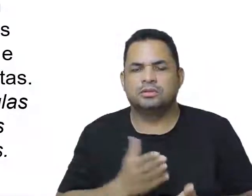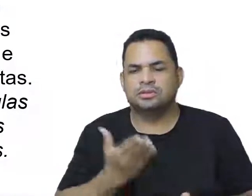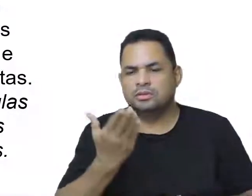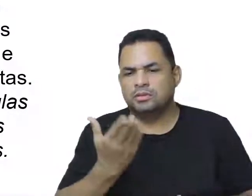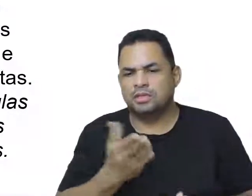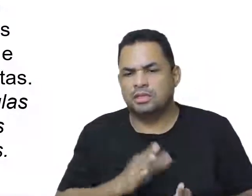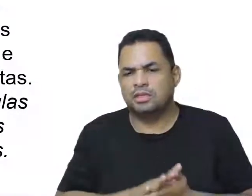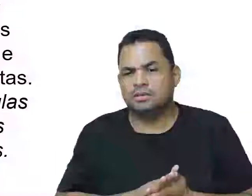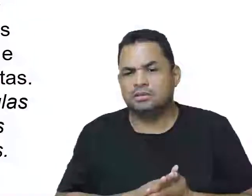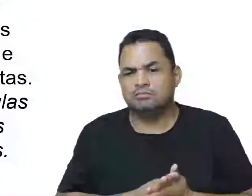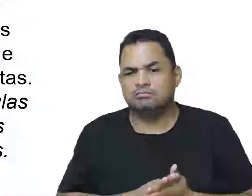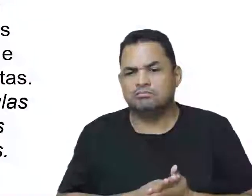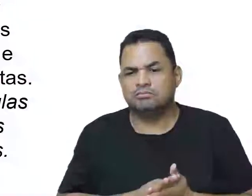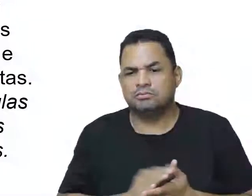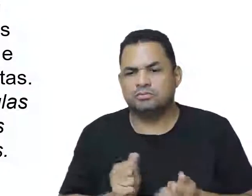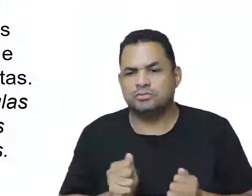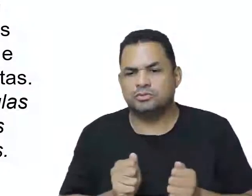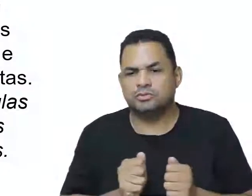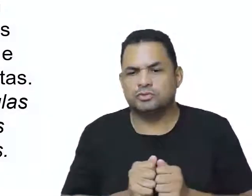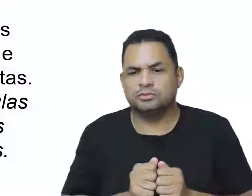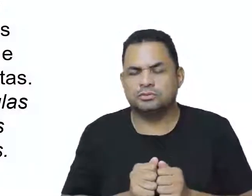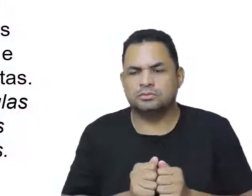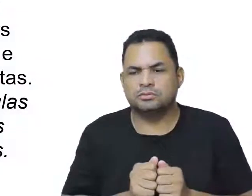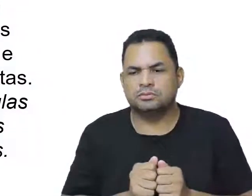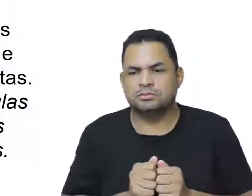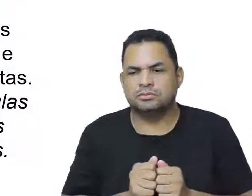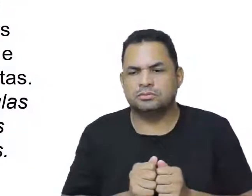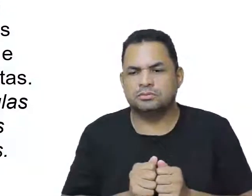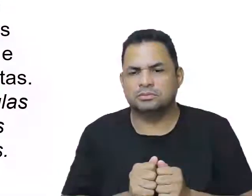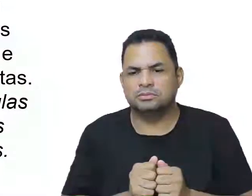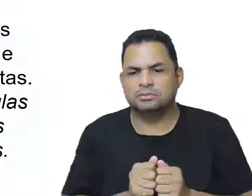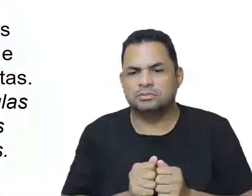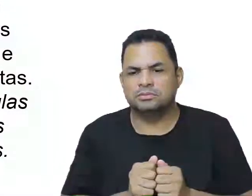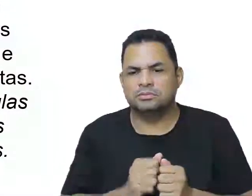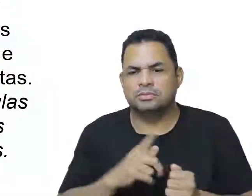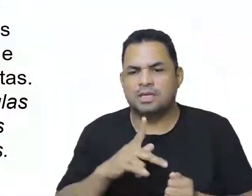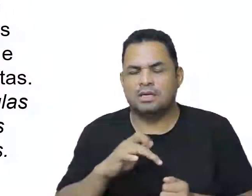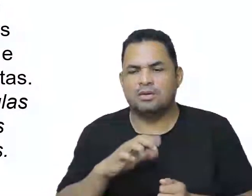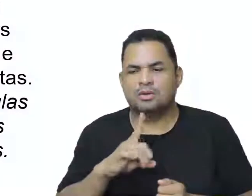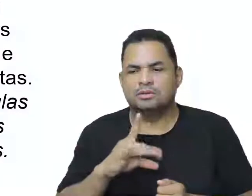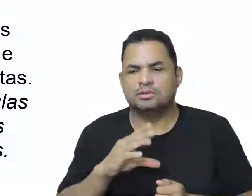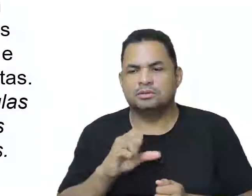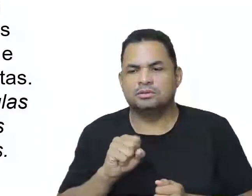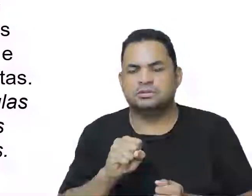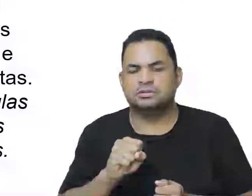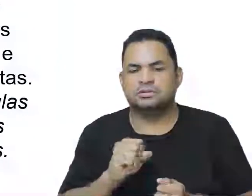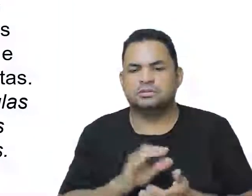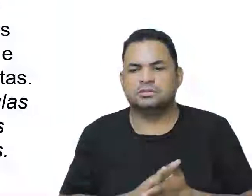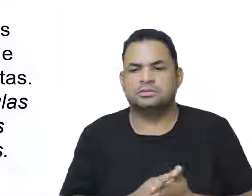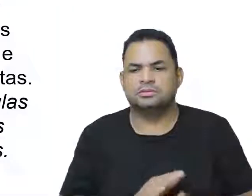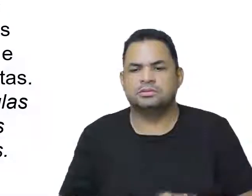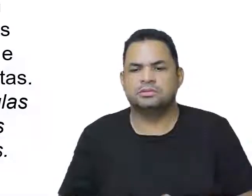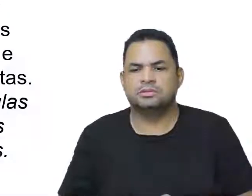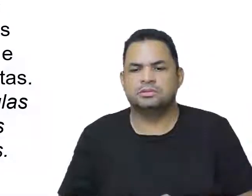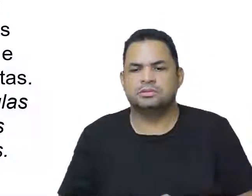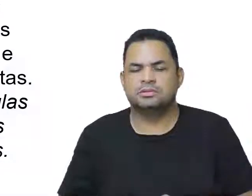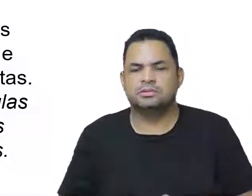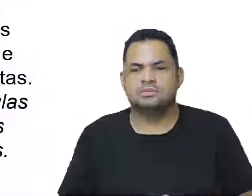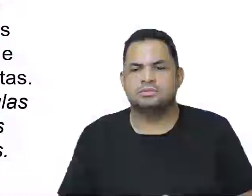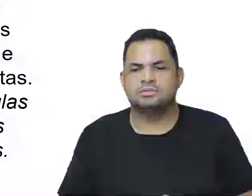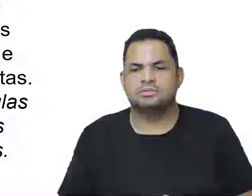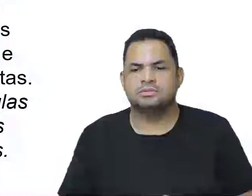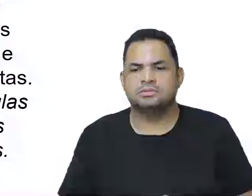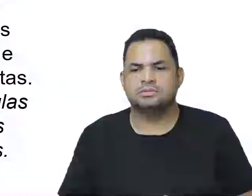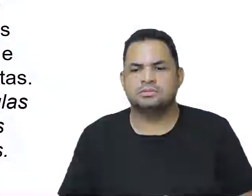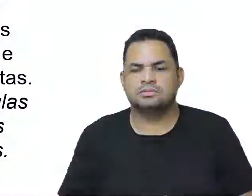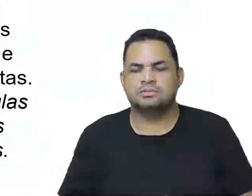serosas juntas, glândulas salivares parótidas, beleza? Então, no caso